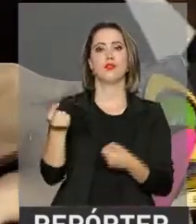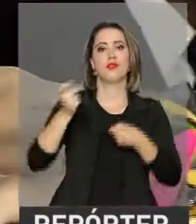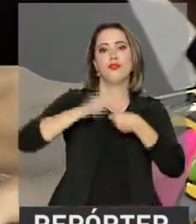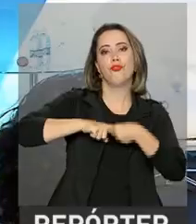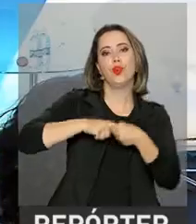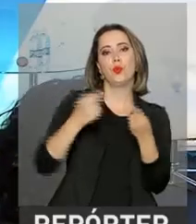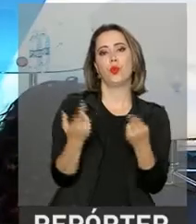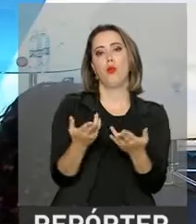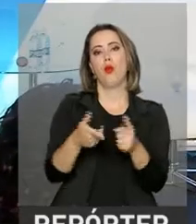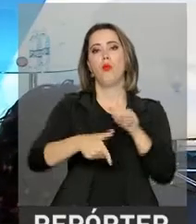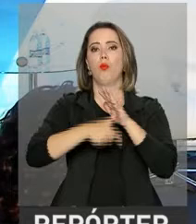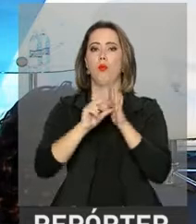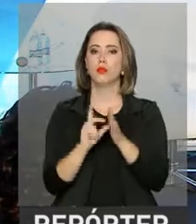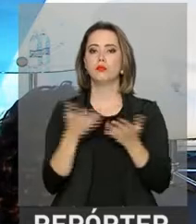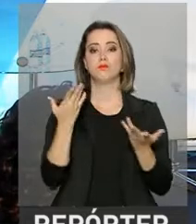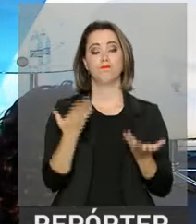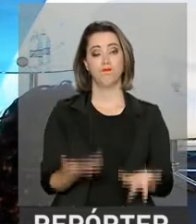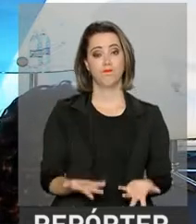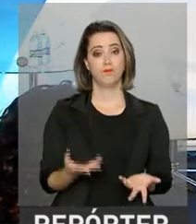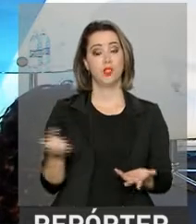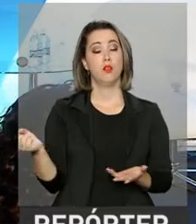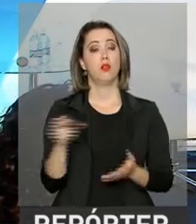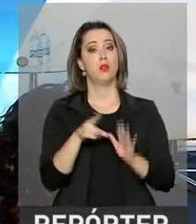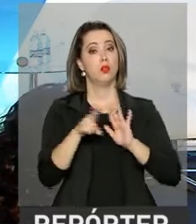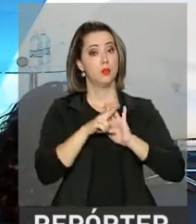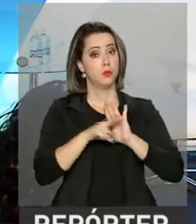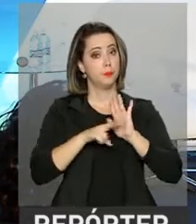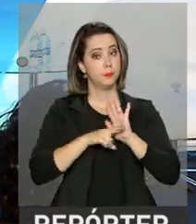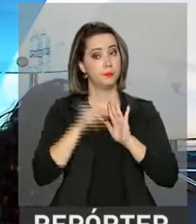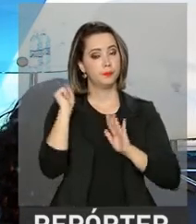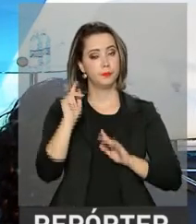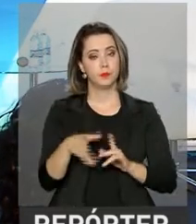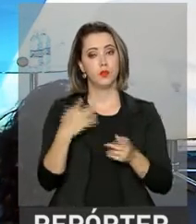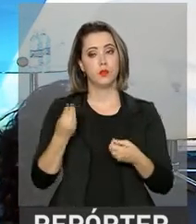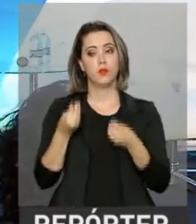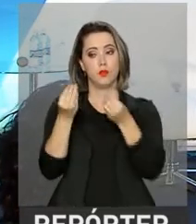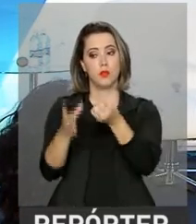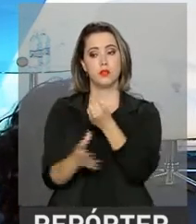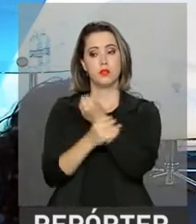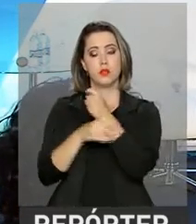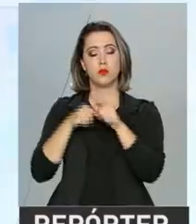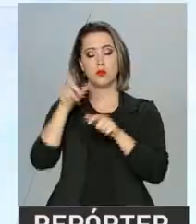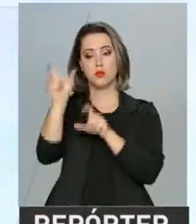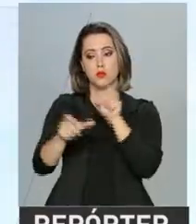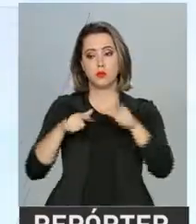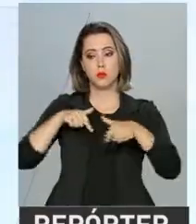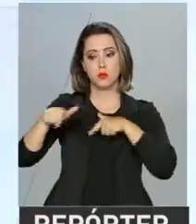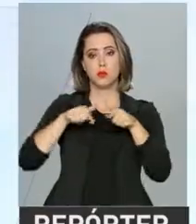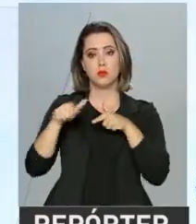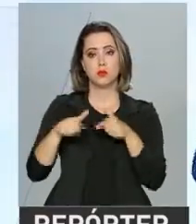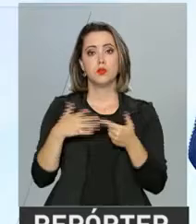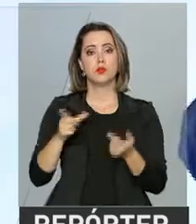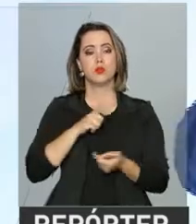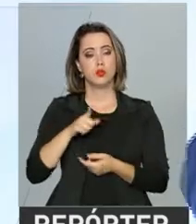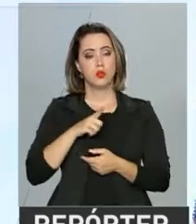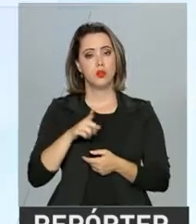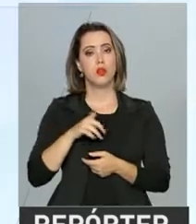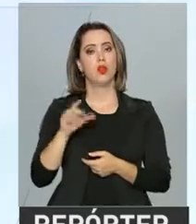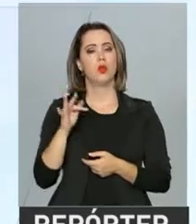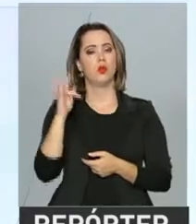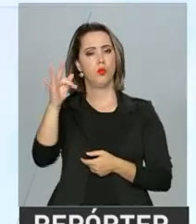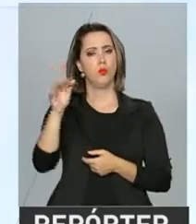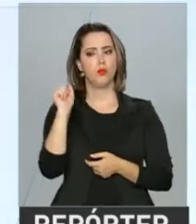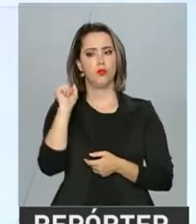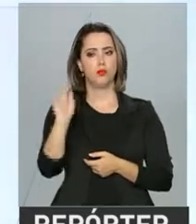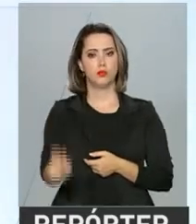situação anterior. Henrique Meirelles disse que a reforma da Previdência vai dar segurança aos trabalhadores de que vão receber as